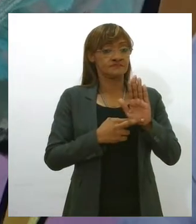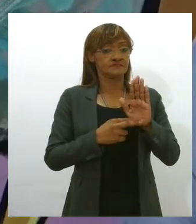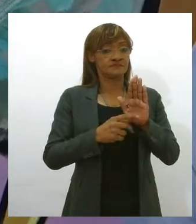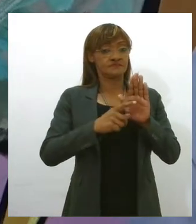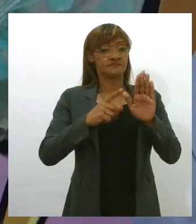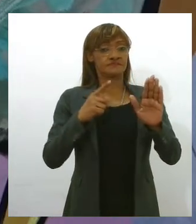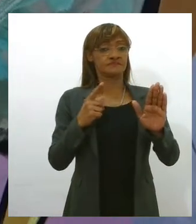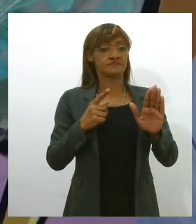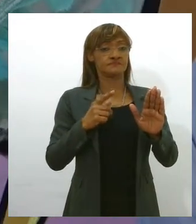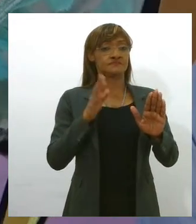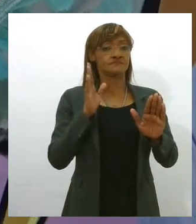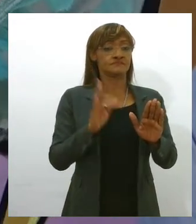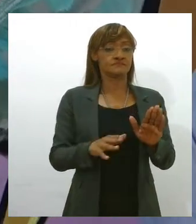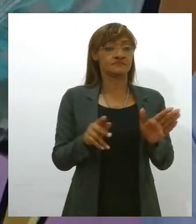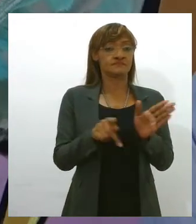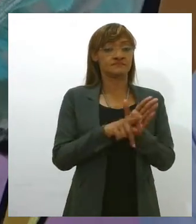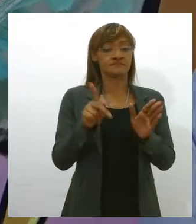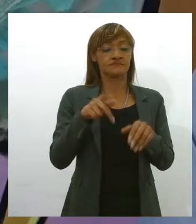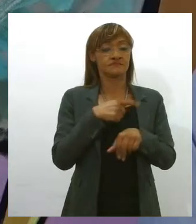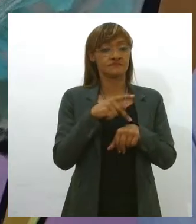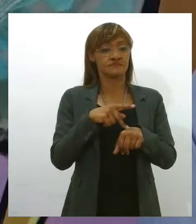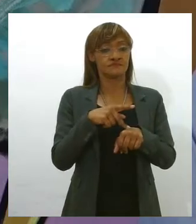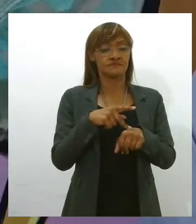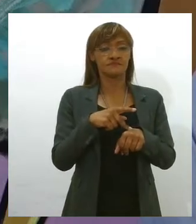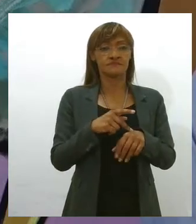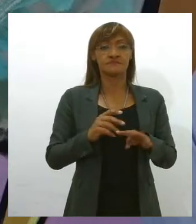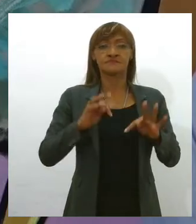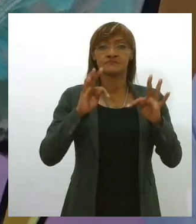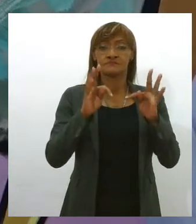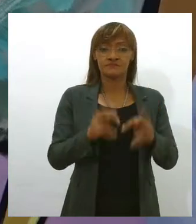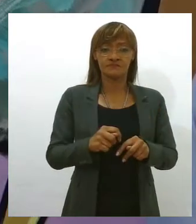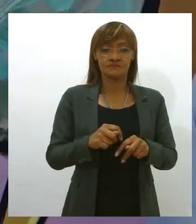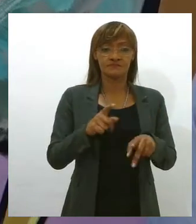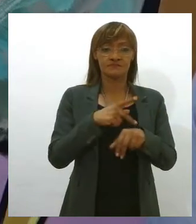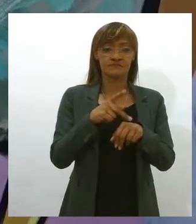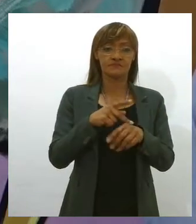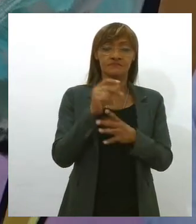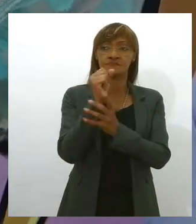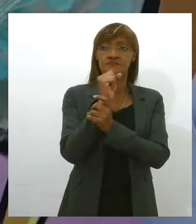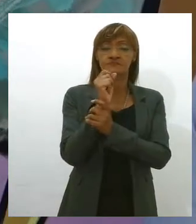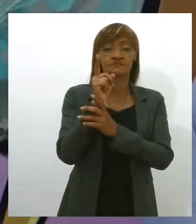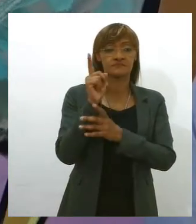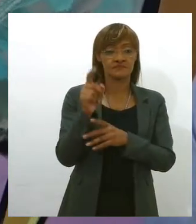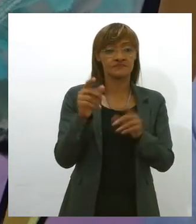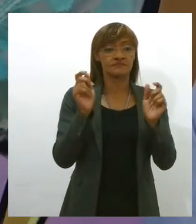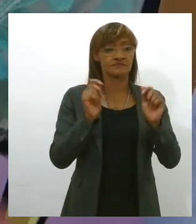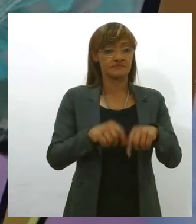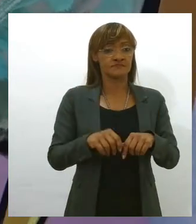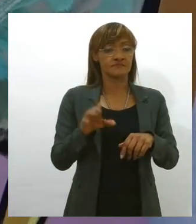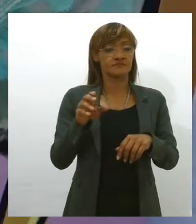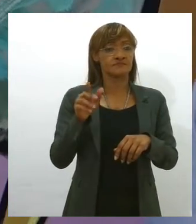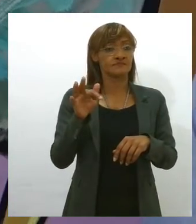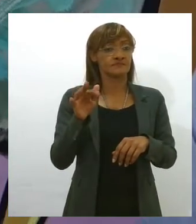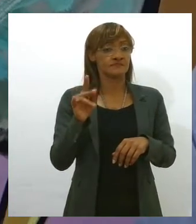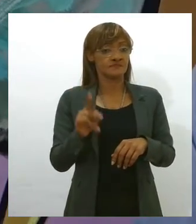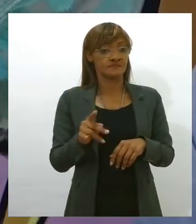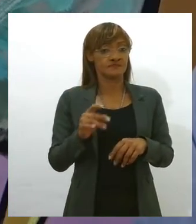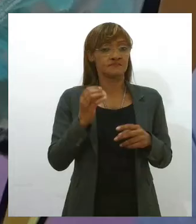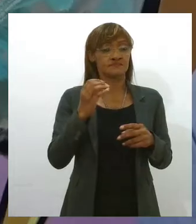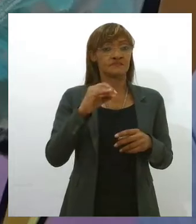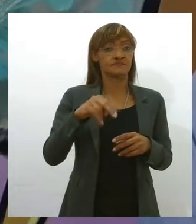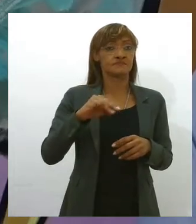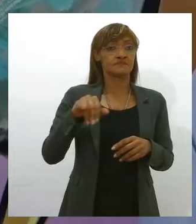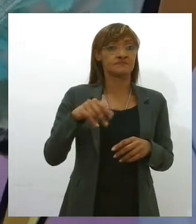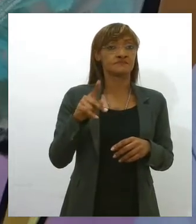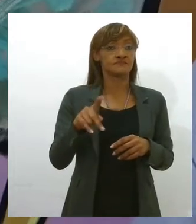internacionais todo encomenda internacional o cara tinha que ir lá fornecer o CPF e o CNPJ ou o número passaporte